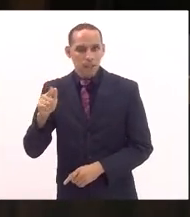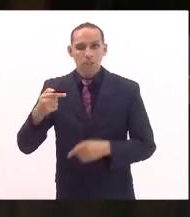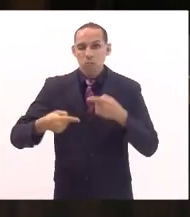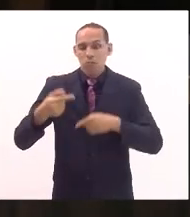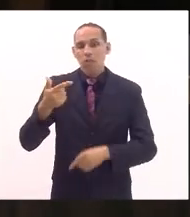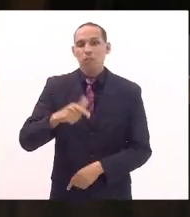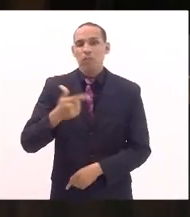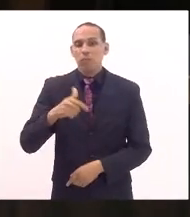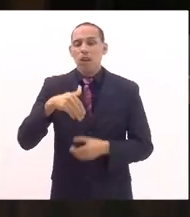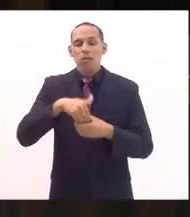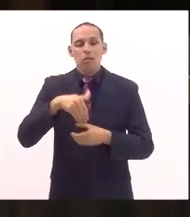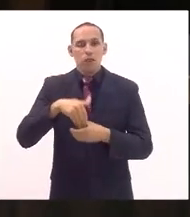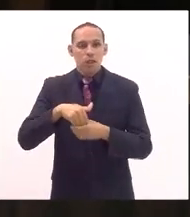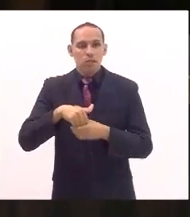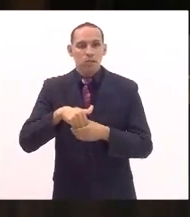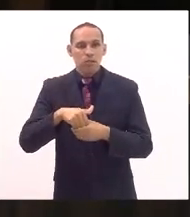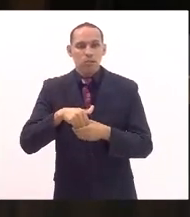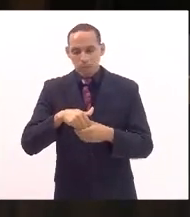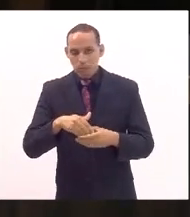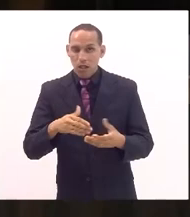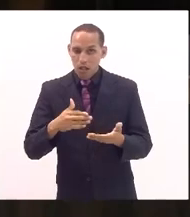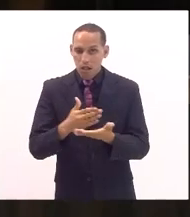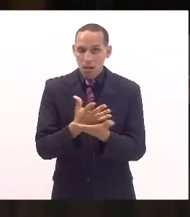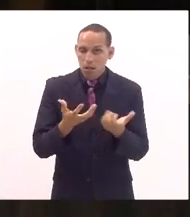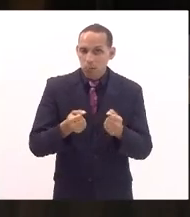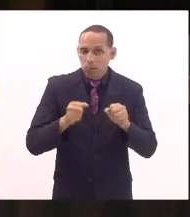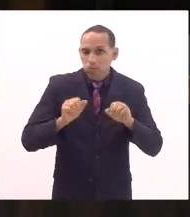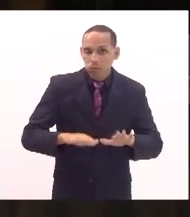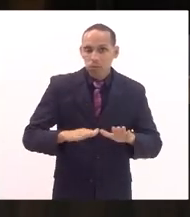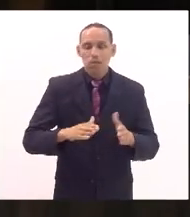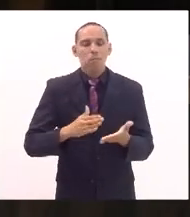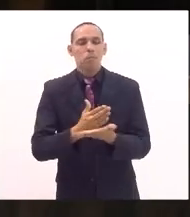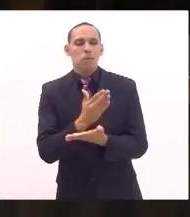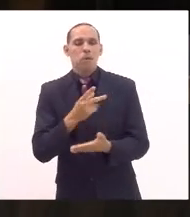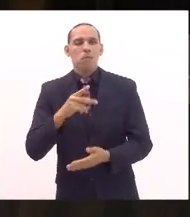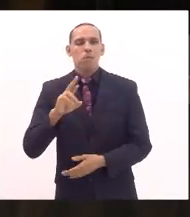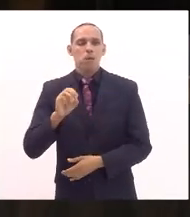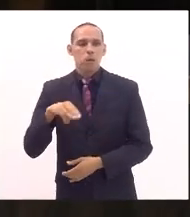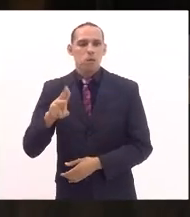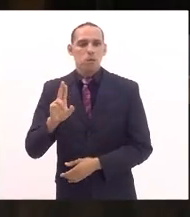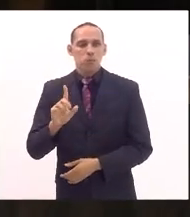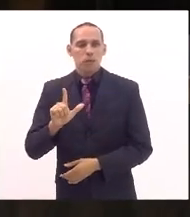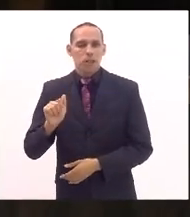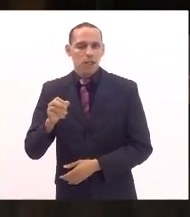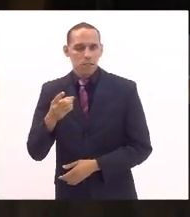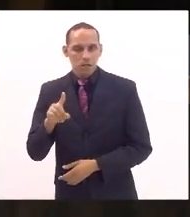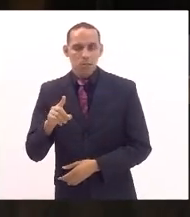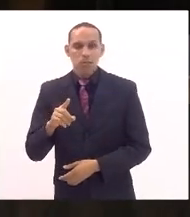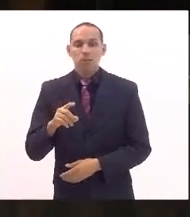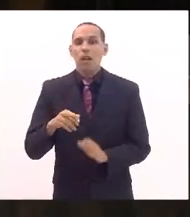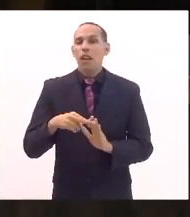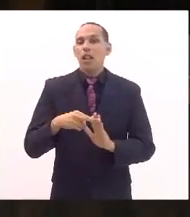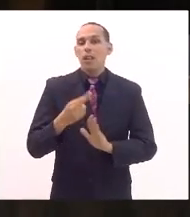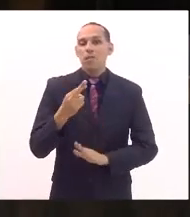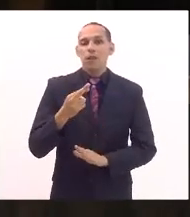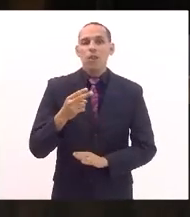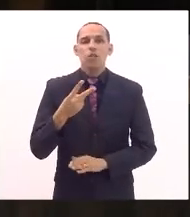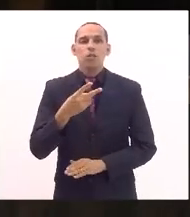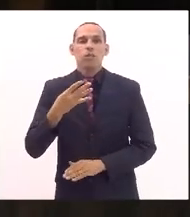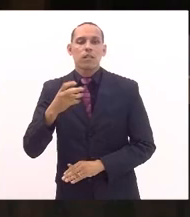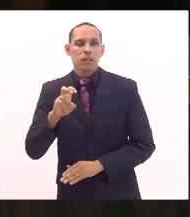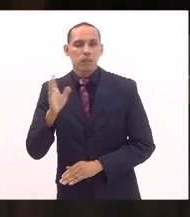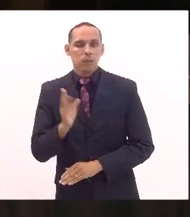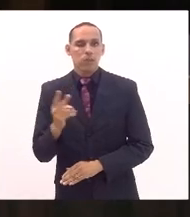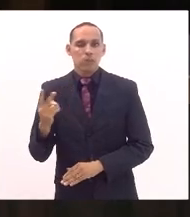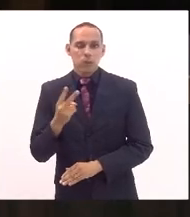discutir encerrada a discussão e votação sou de que aprovam permaneçam Como estão aprovada vai à promulgação que alimenta o número 2 45